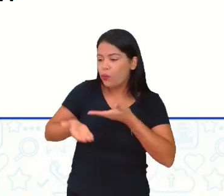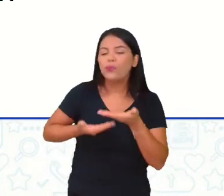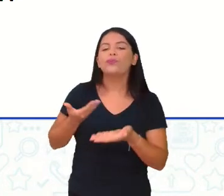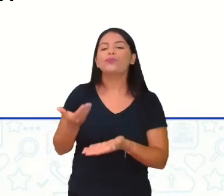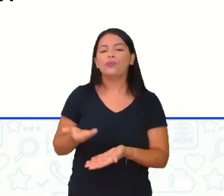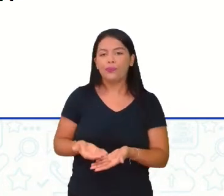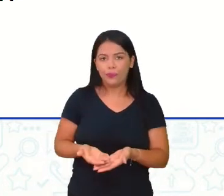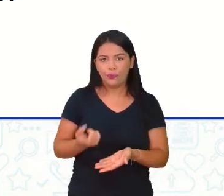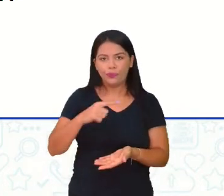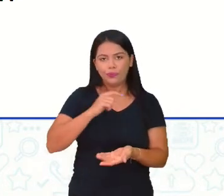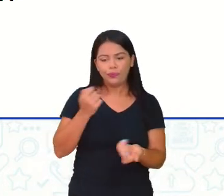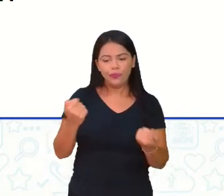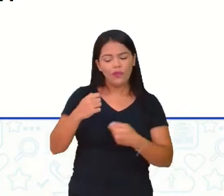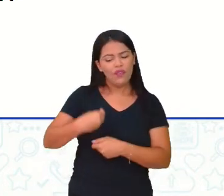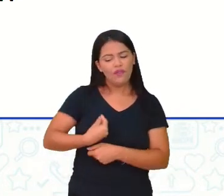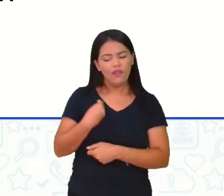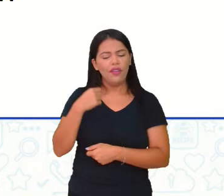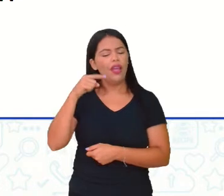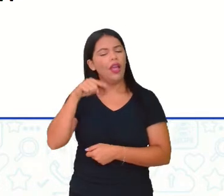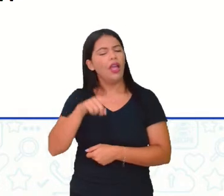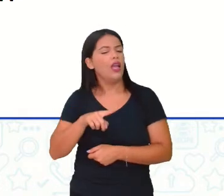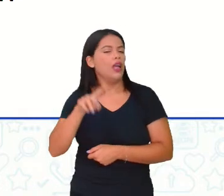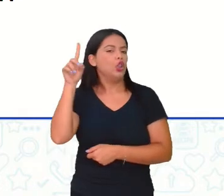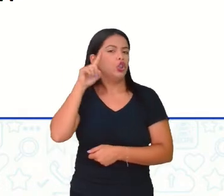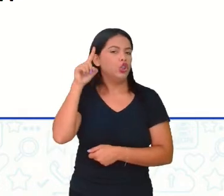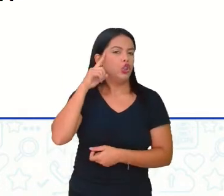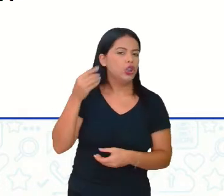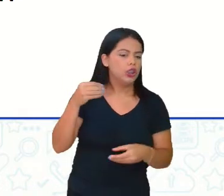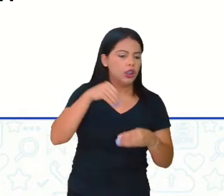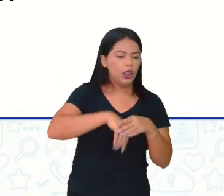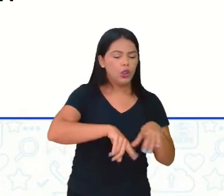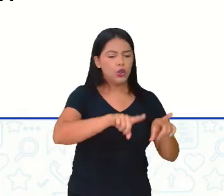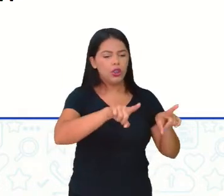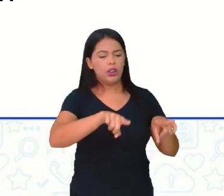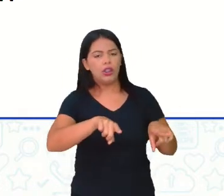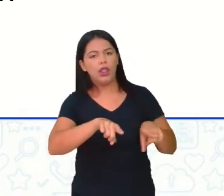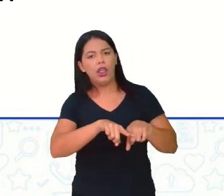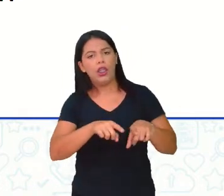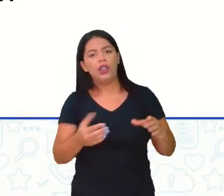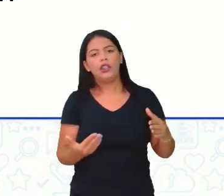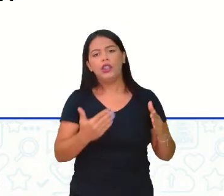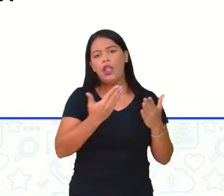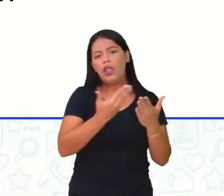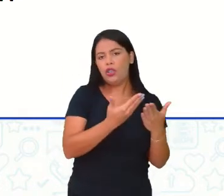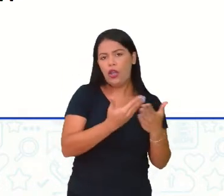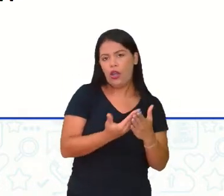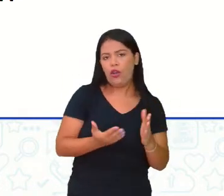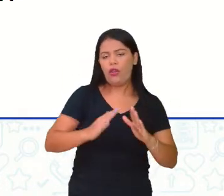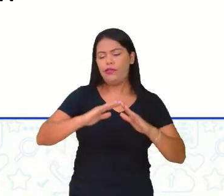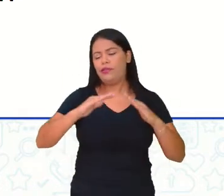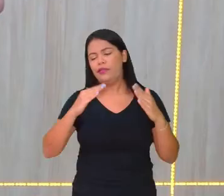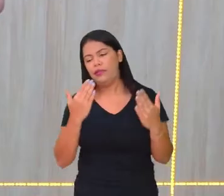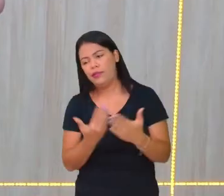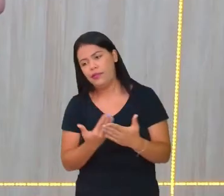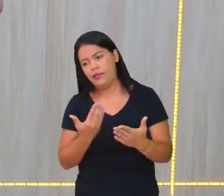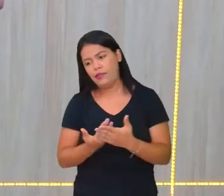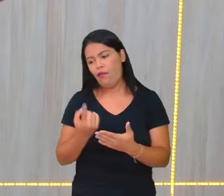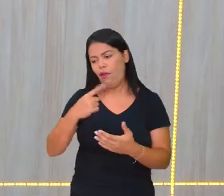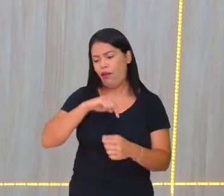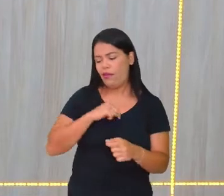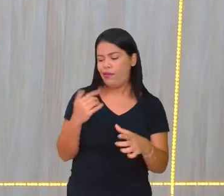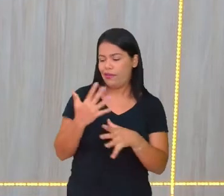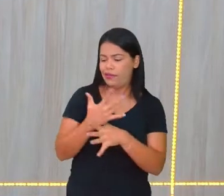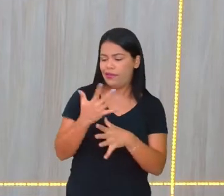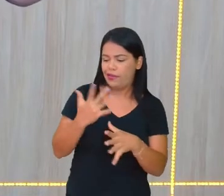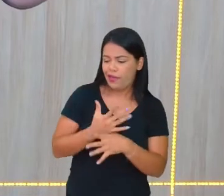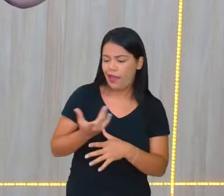escolar, na nossa casa, na nossa comunidade, no nosso estado, na nossa cidade, no nosso estado, no